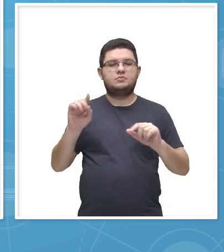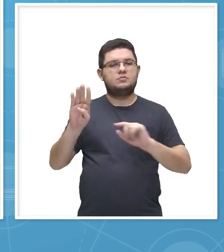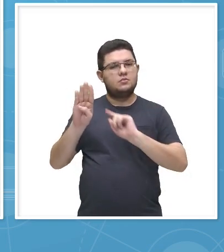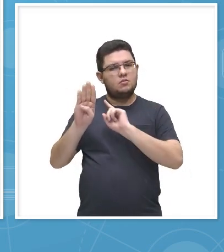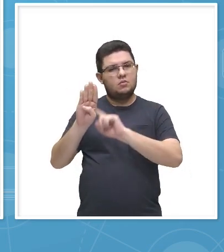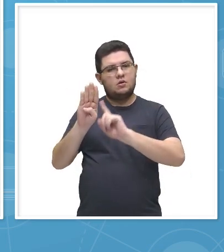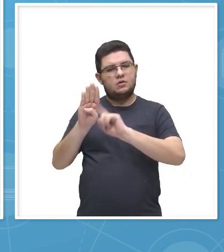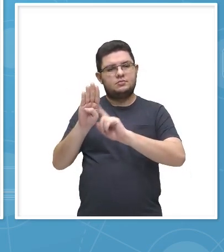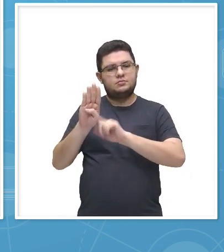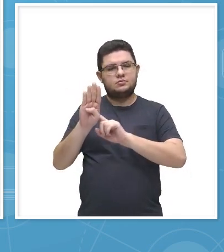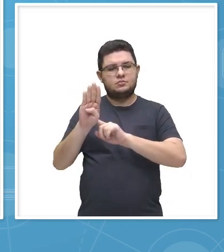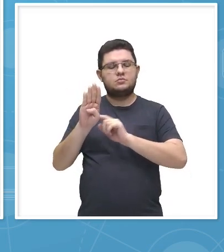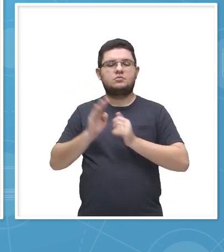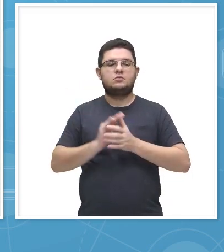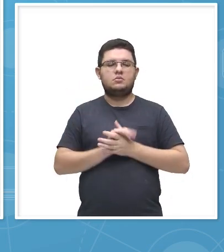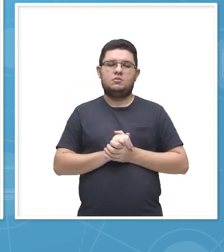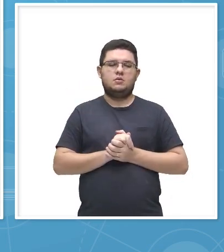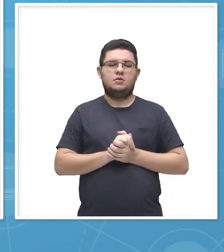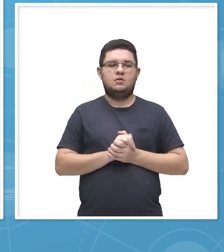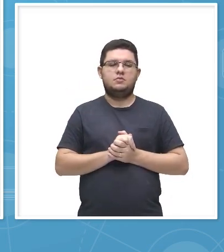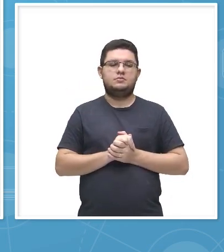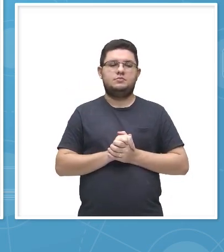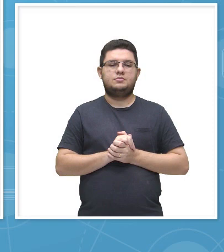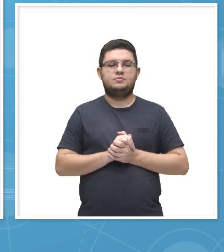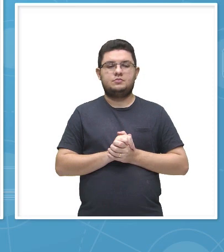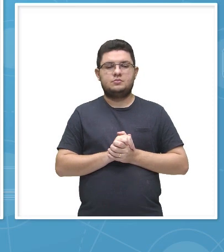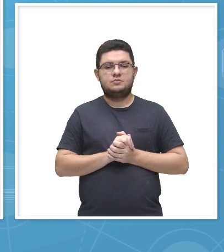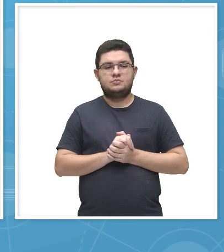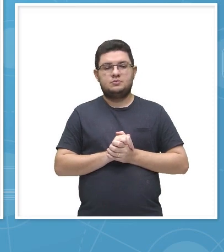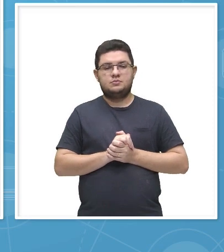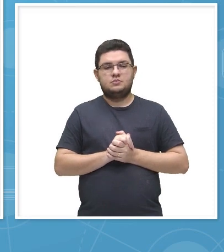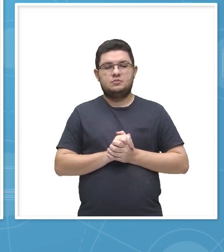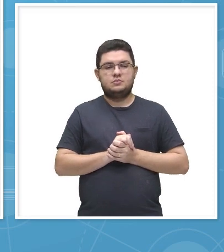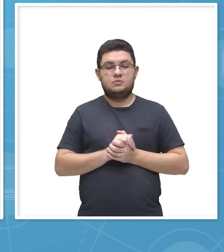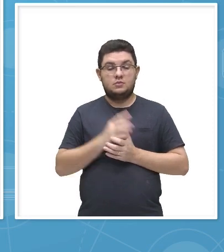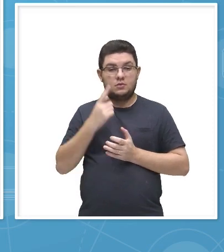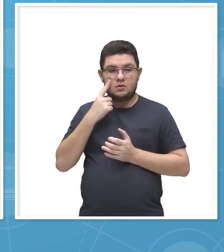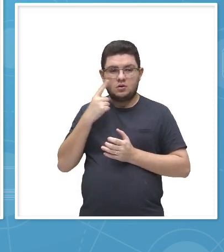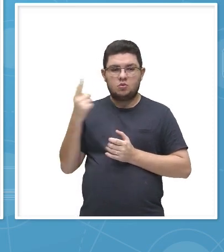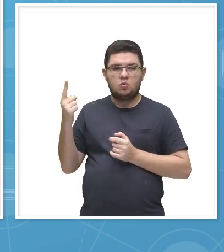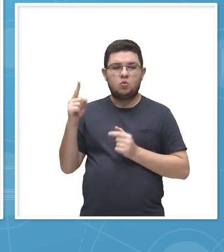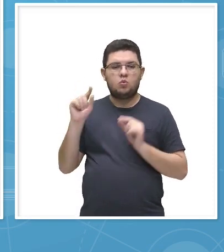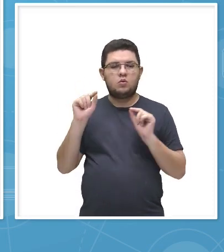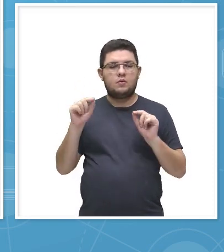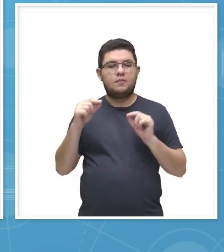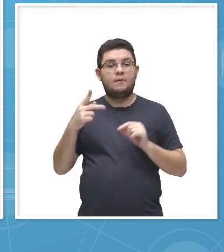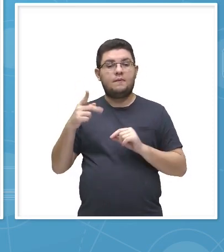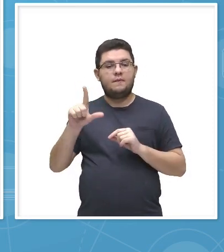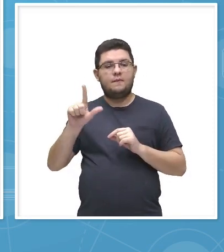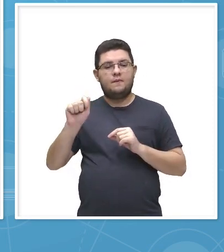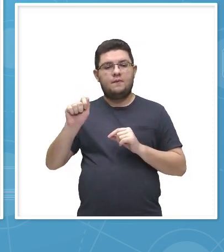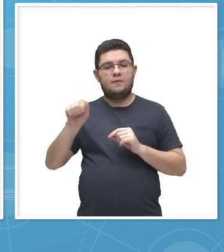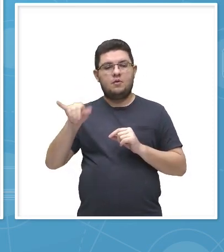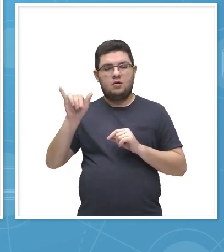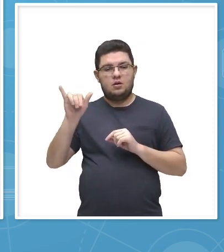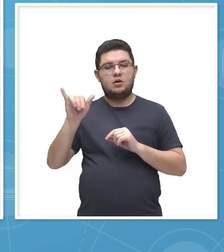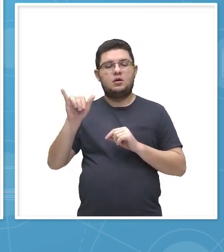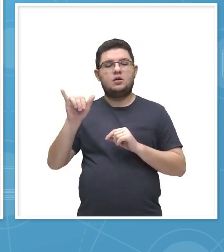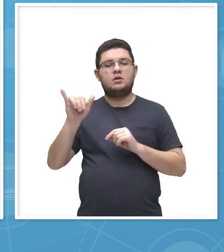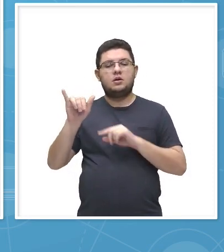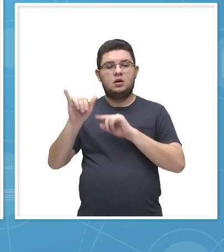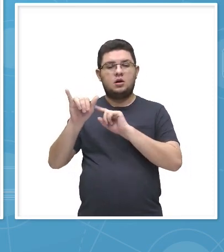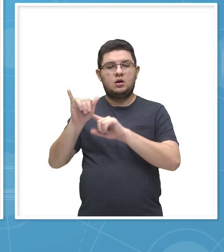respondendo aí pipo lambe aqui olha só o verbo Play Ele seguiu A Regra geral